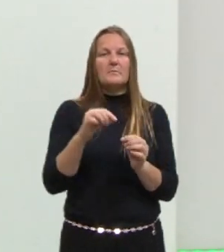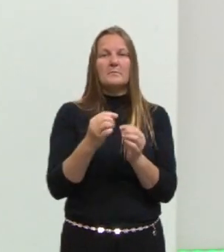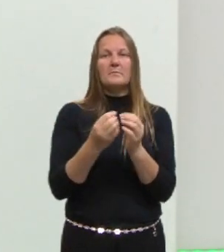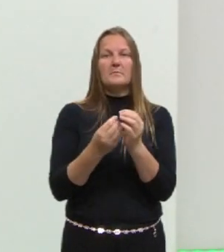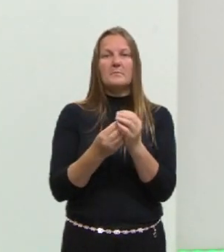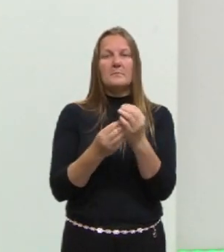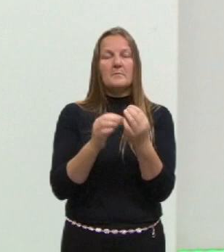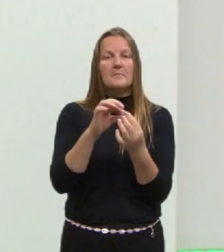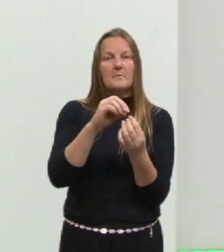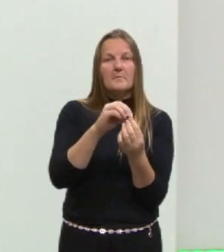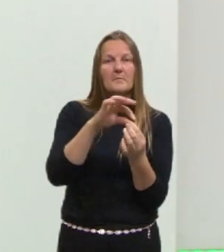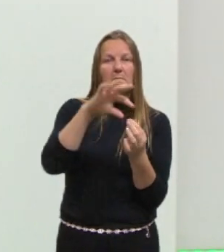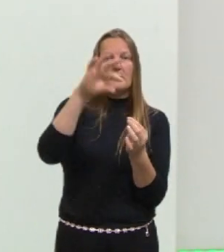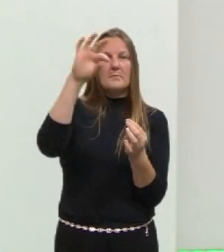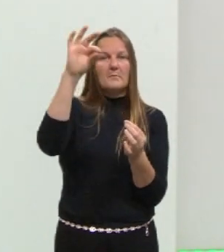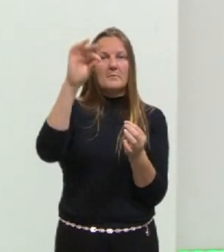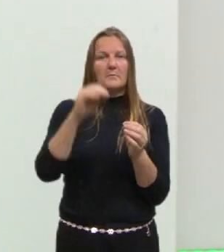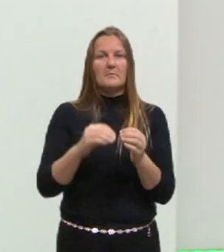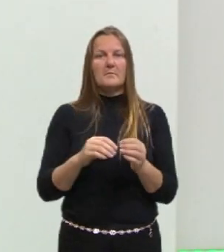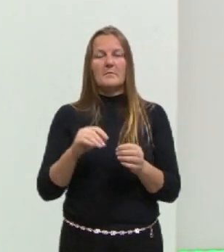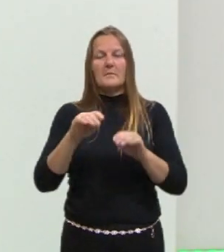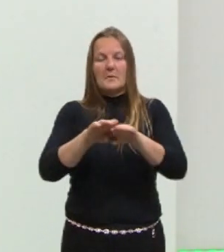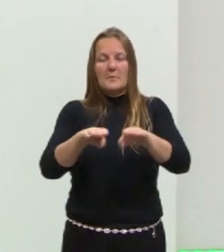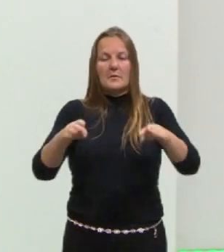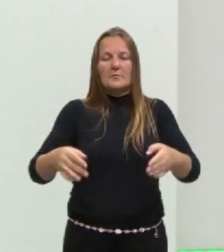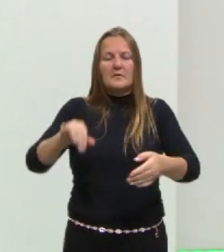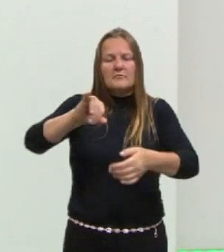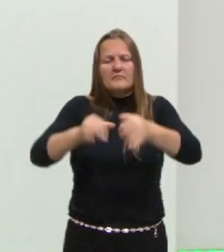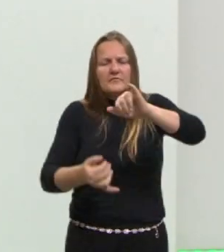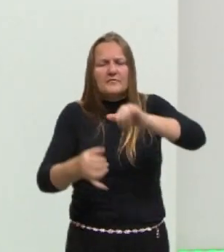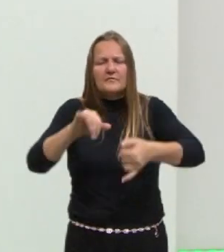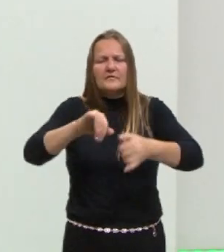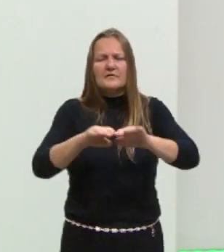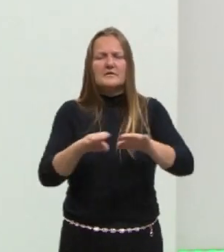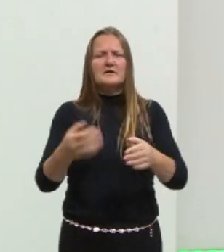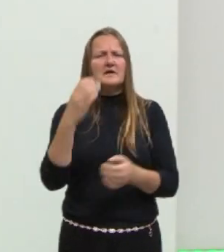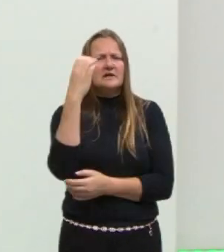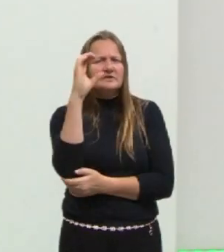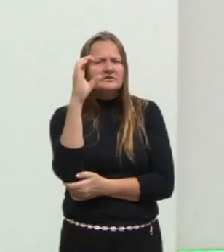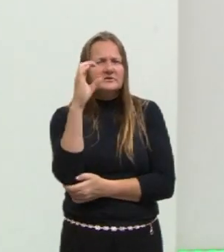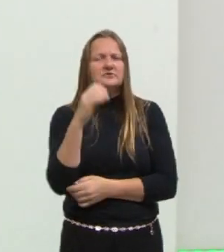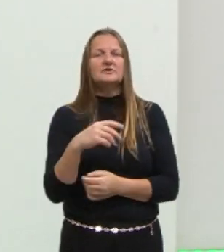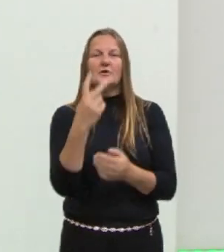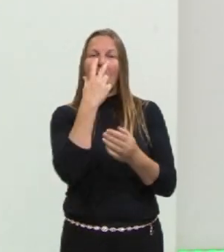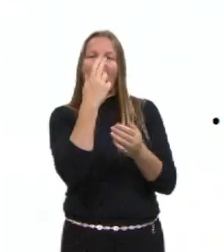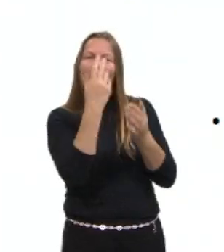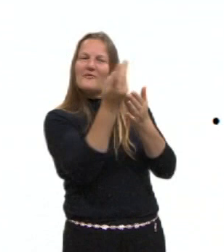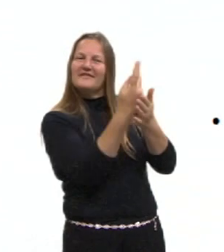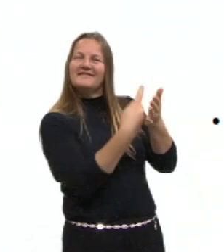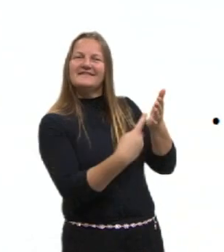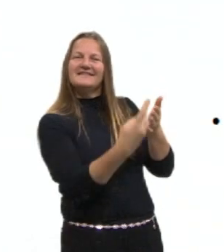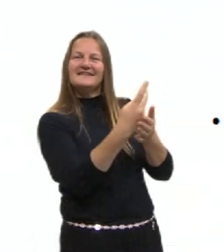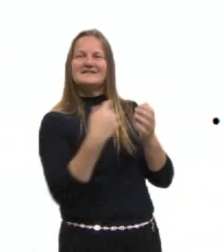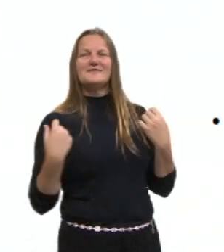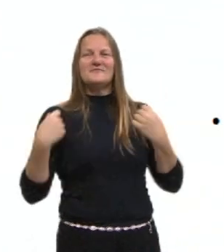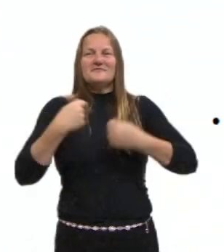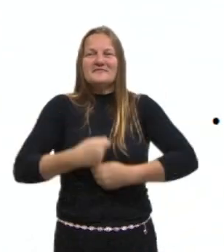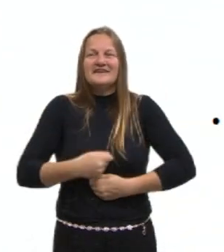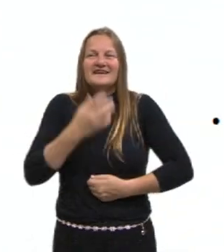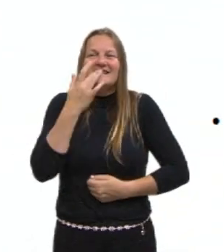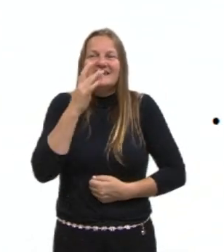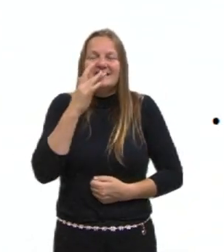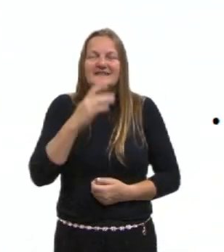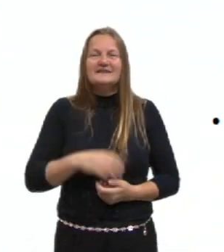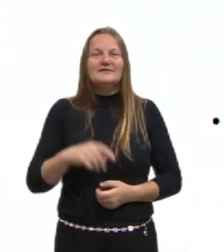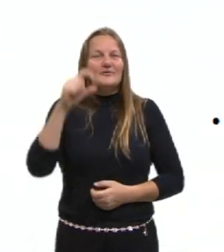então, isso era bancada, bancada de laboratório, aquela cientista ali bem do desenho, né? De jaleco branco. De jaleco branco.